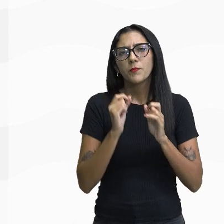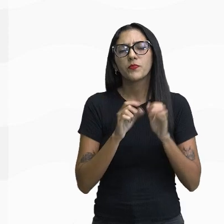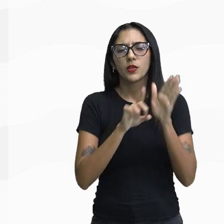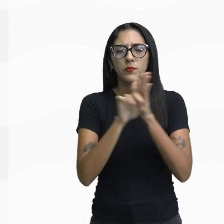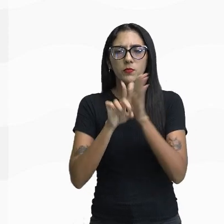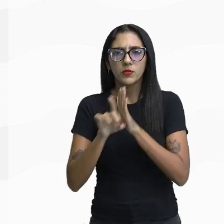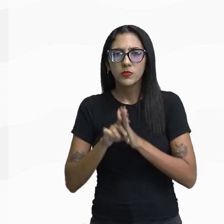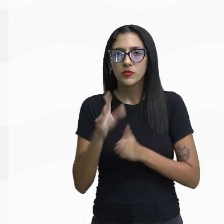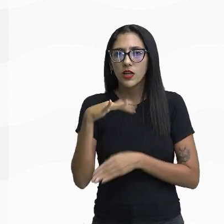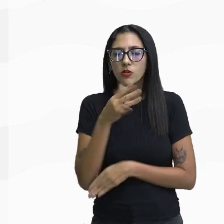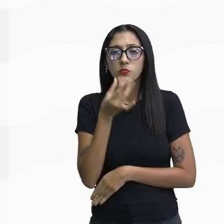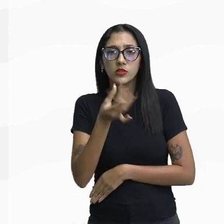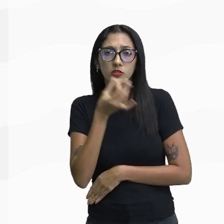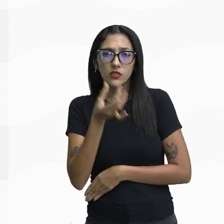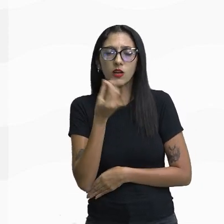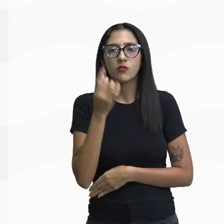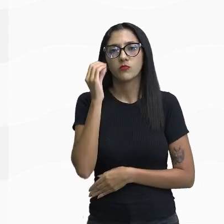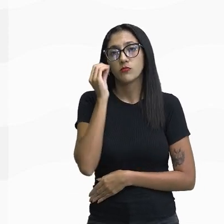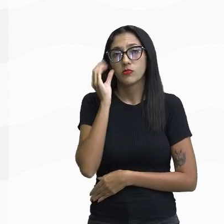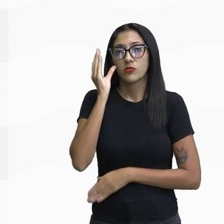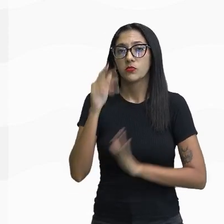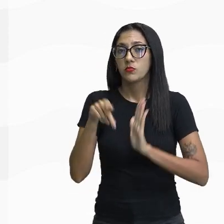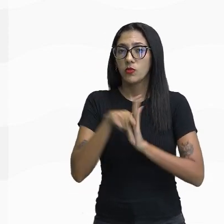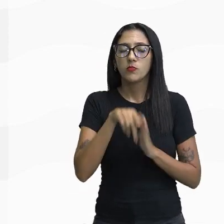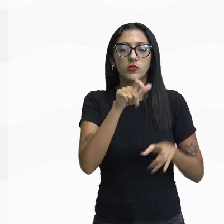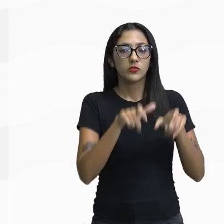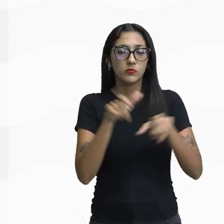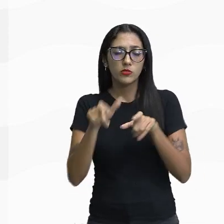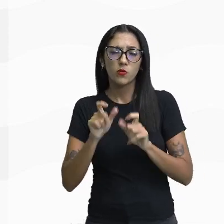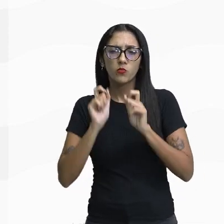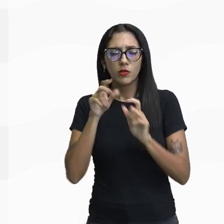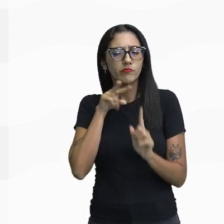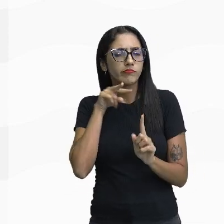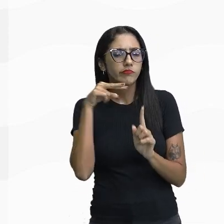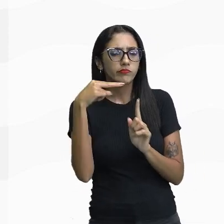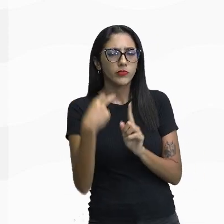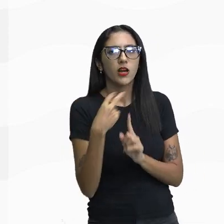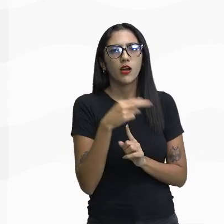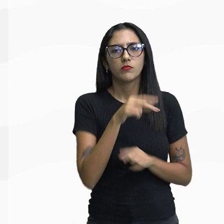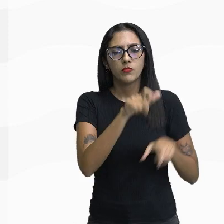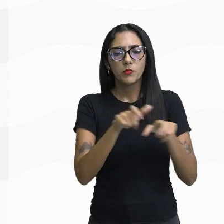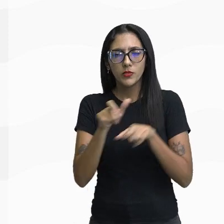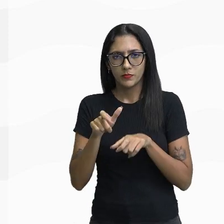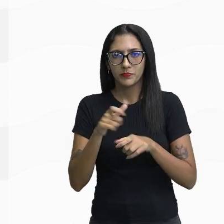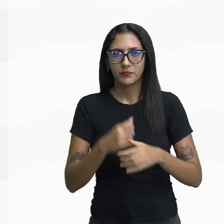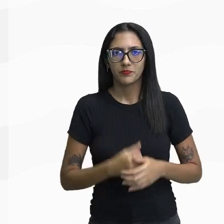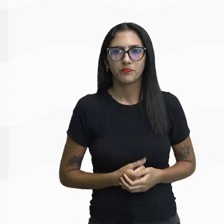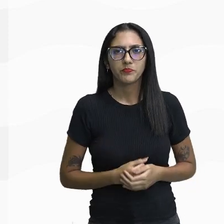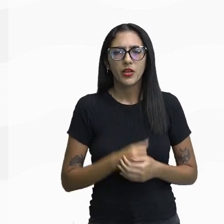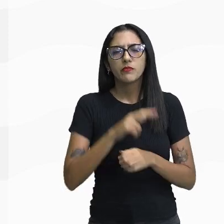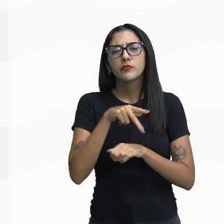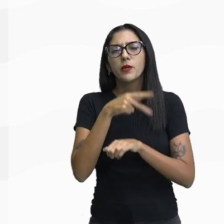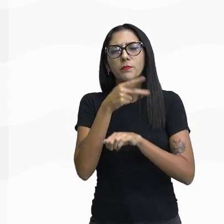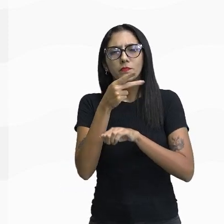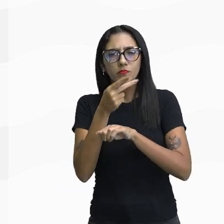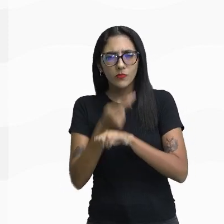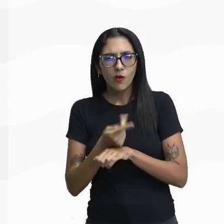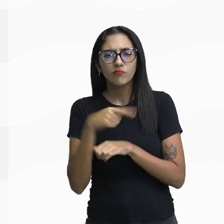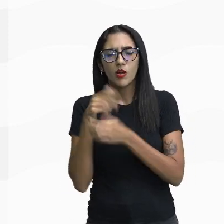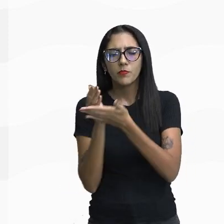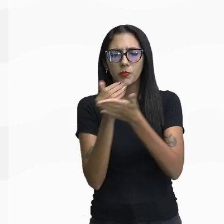o conhecimento das pessoas, o que elas percebem. Depois dessa coleta, é feito,